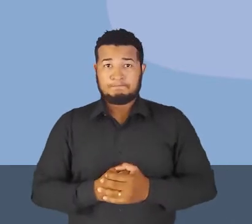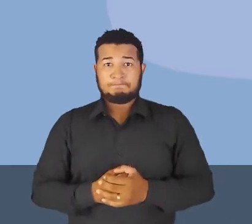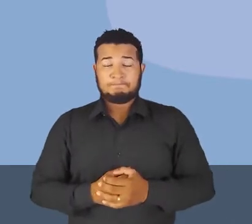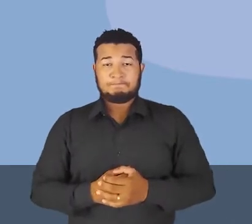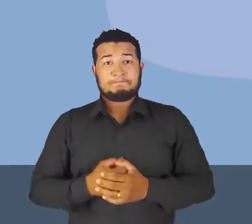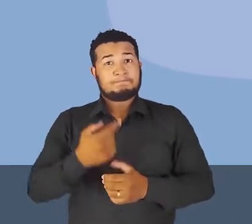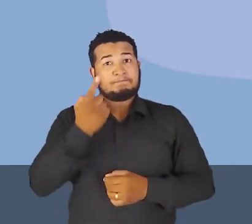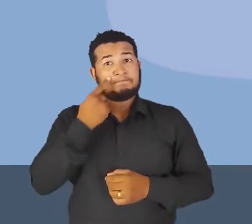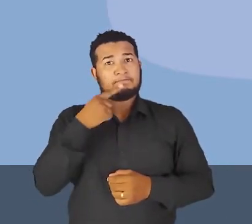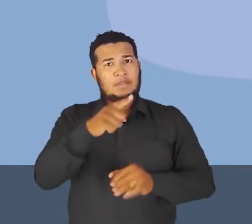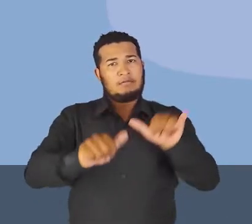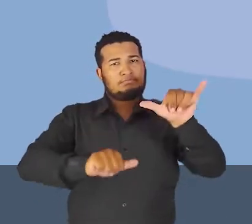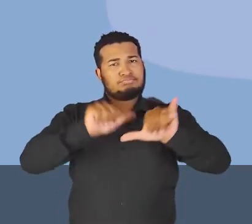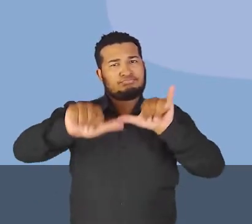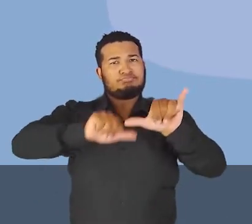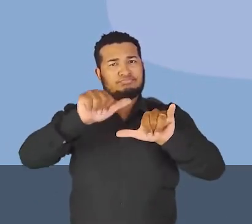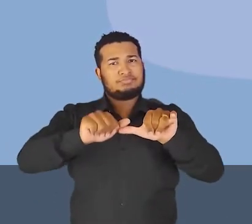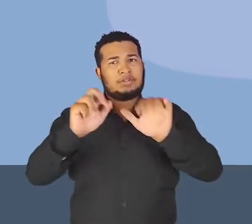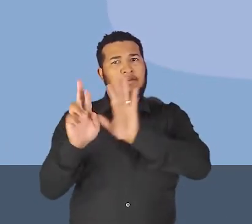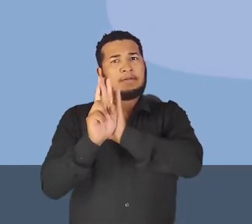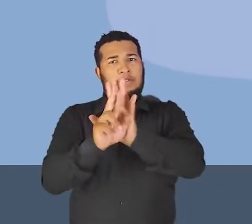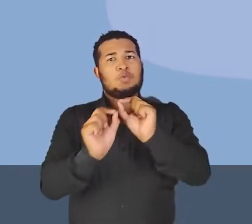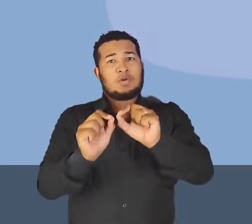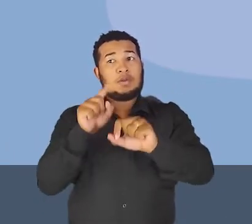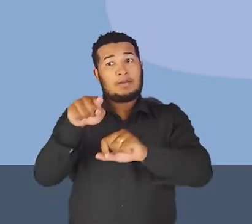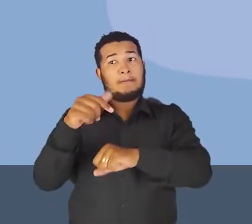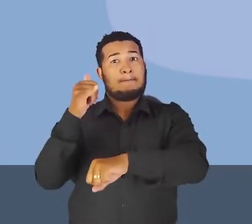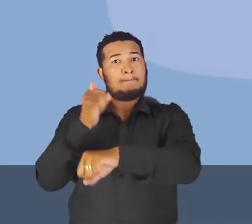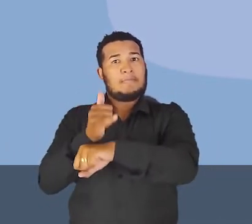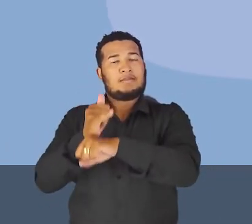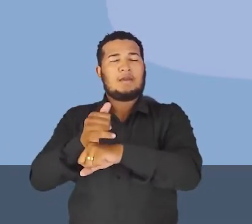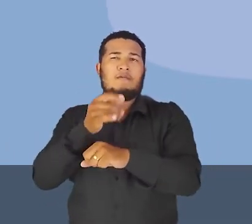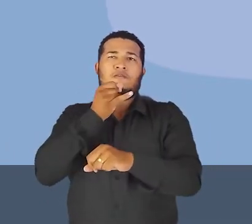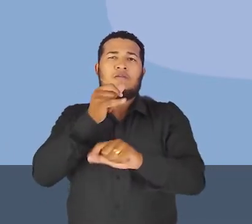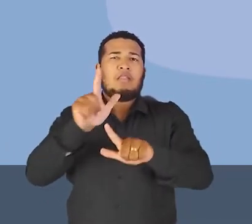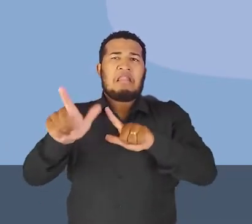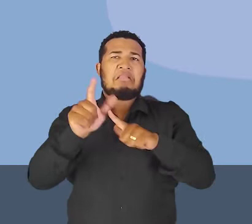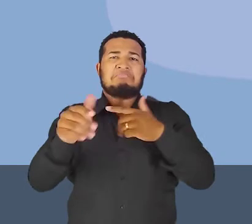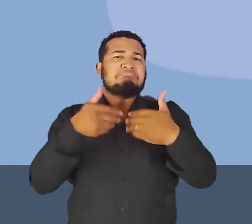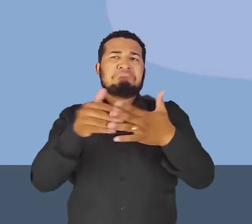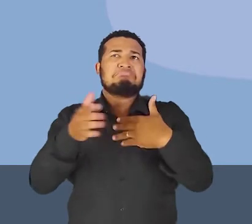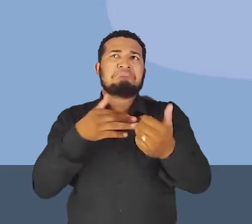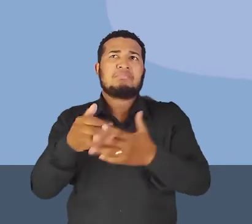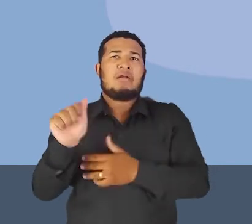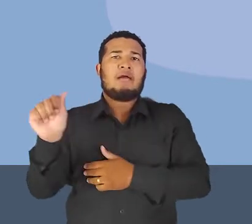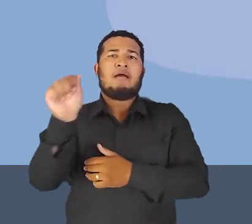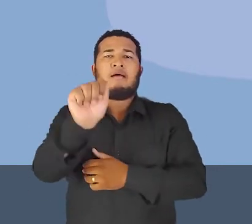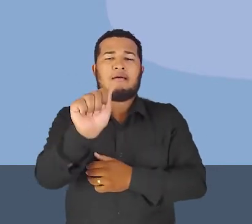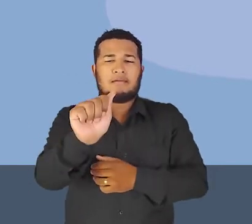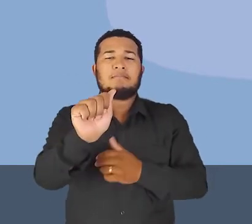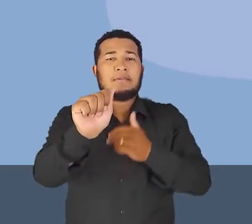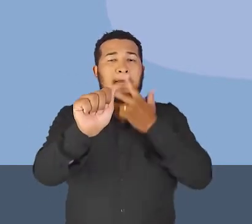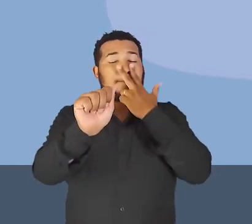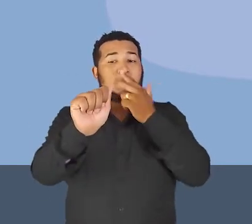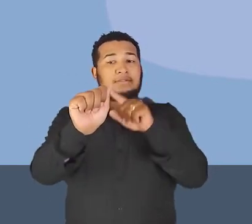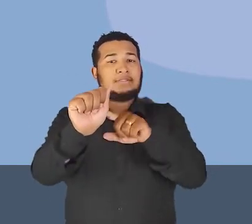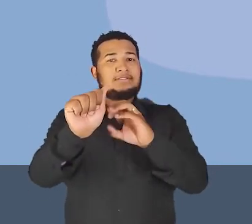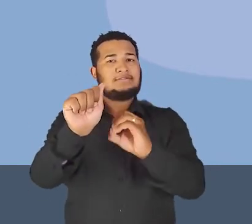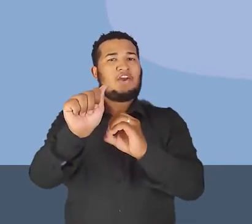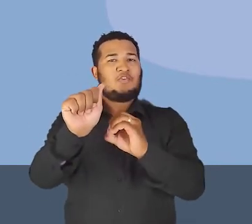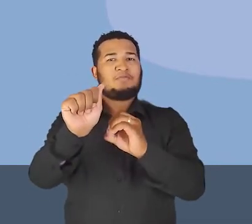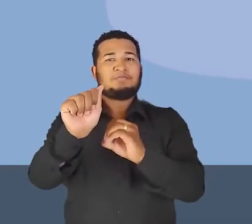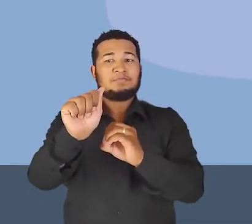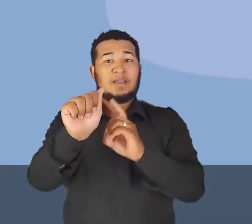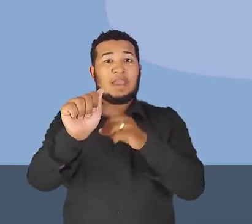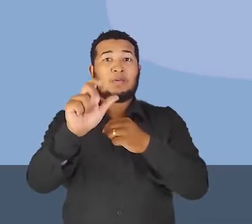essa reação, a gente aí representando o metal com a letrinha A inicialmente com carga zero, ele vai se